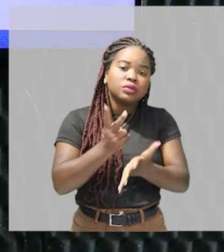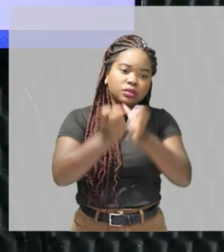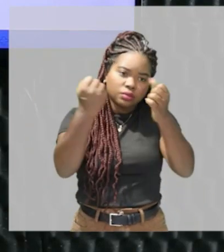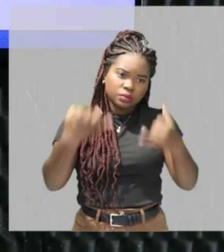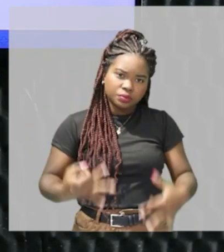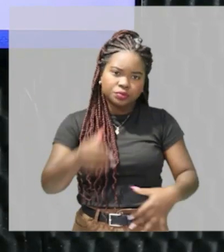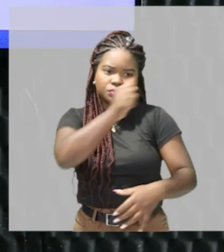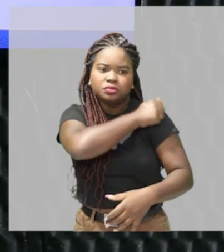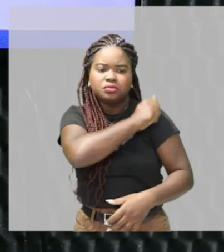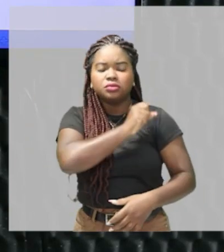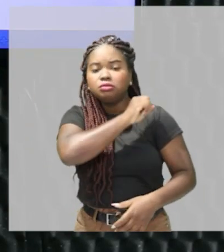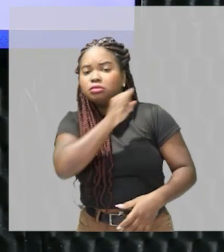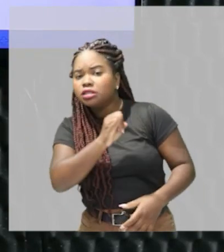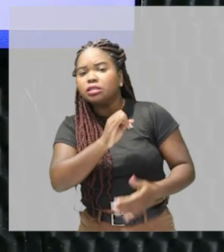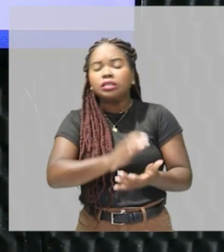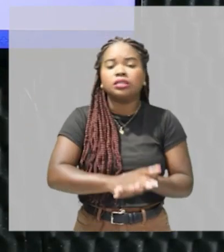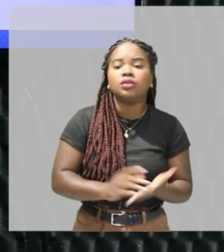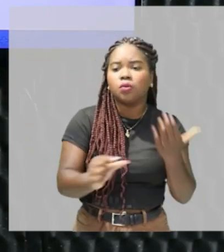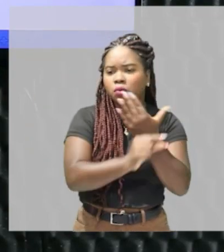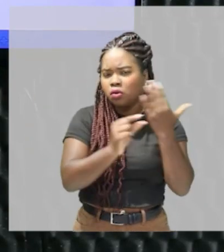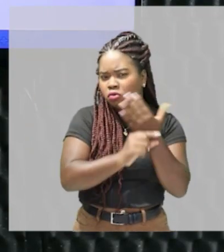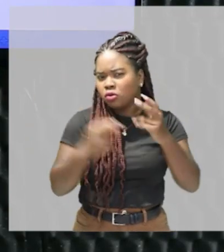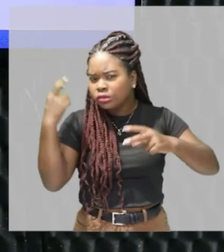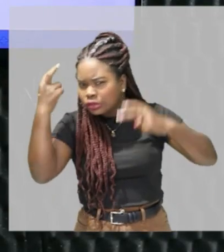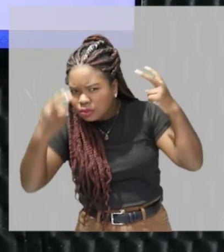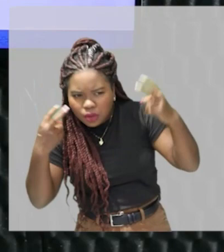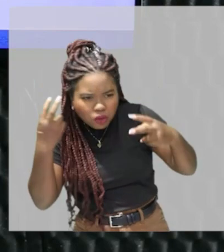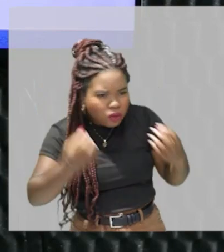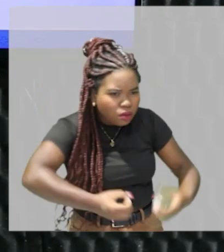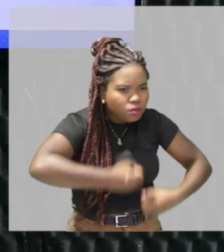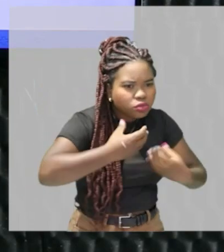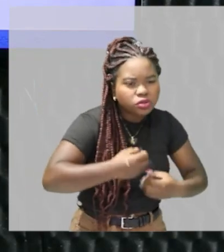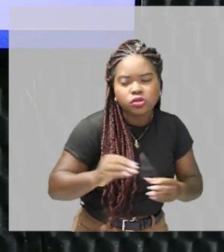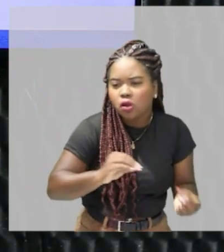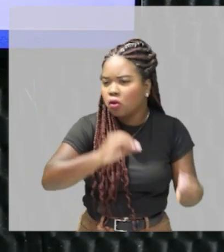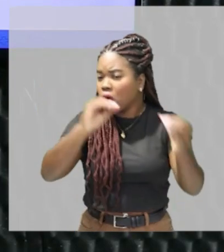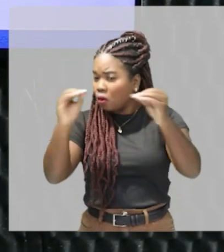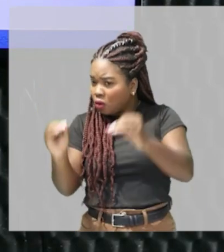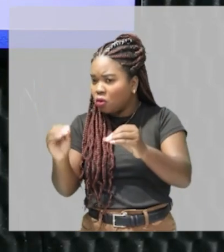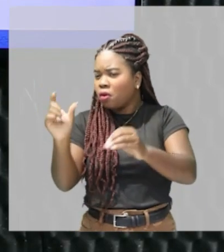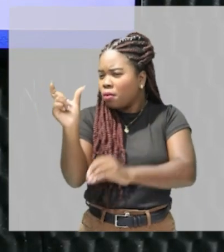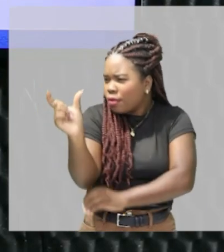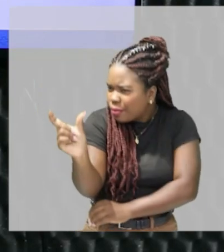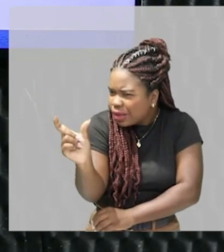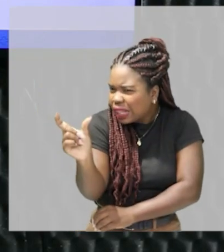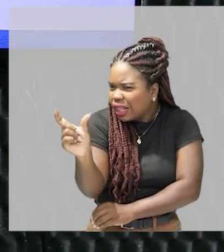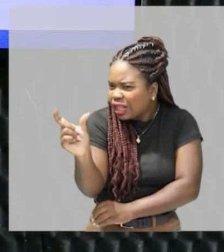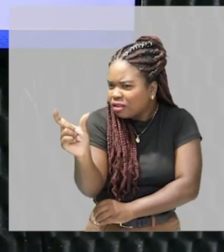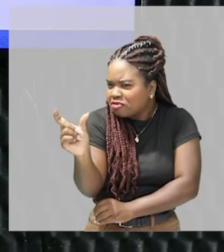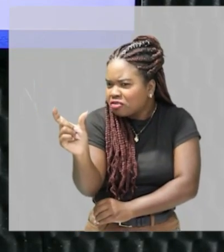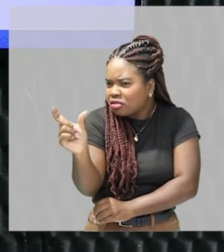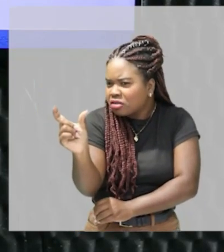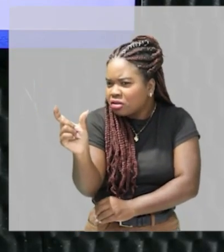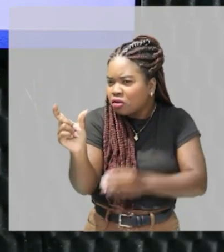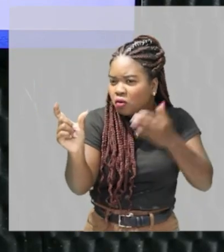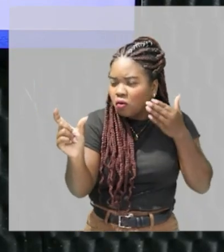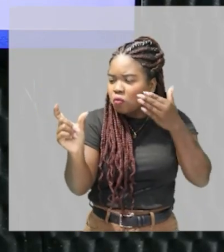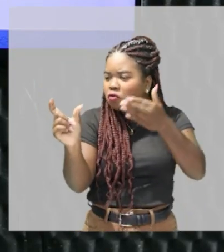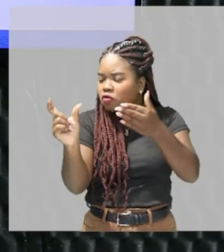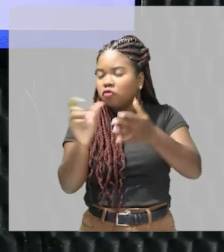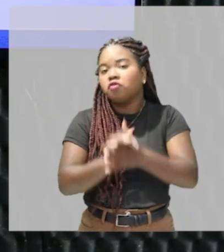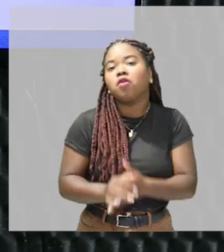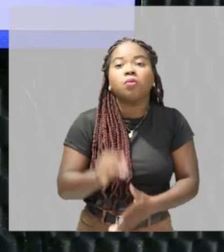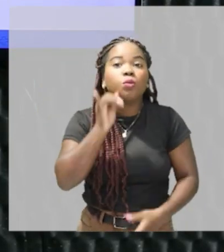coisa sublinhado, em negrito ou em itálico, é porque aquilo é importante. Então, vale a pena você dar uma atenção um pouquinho maior para